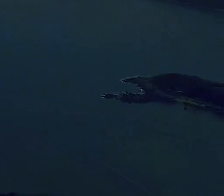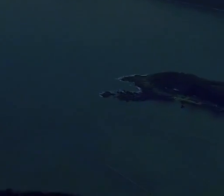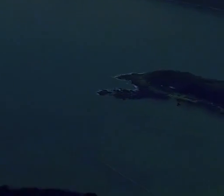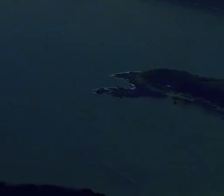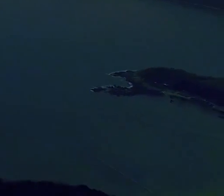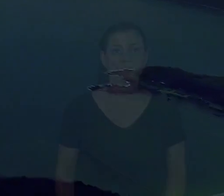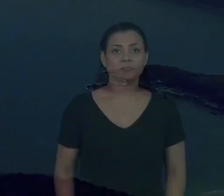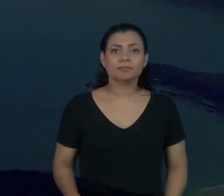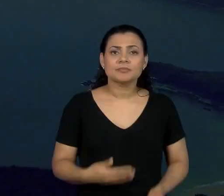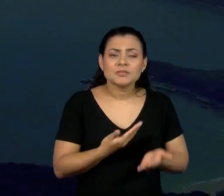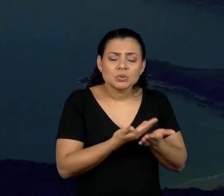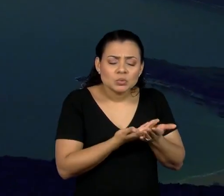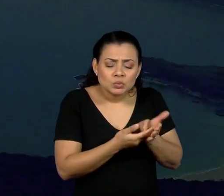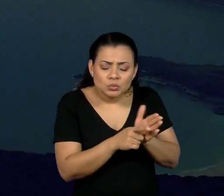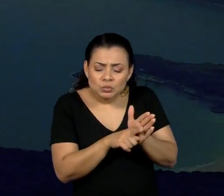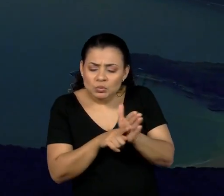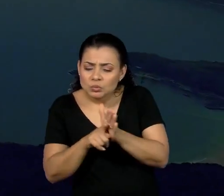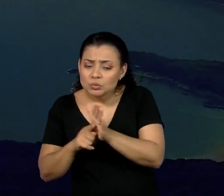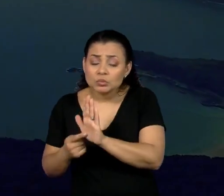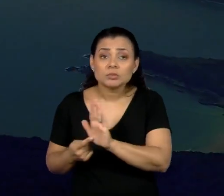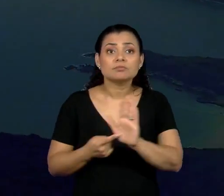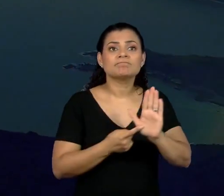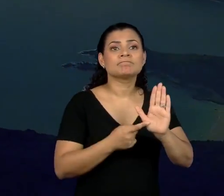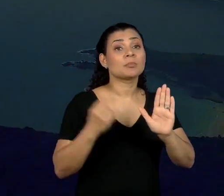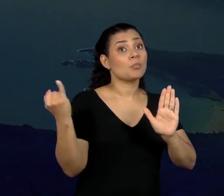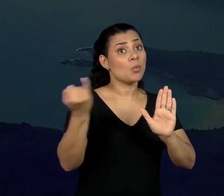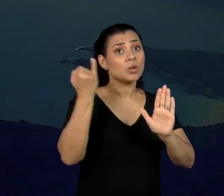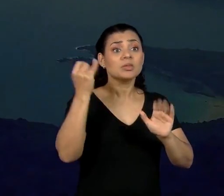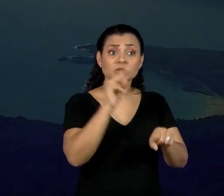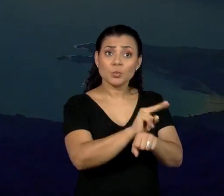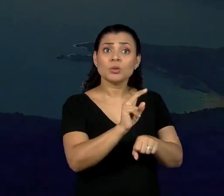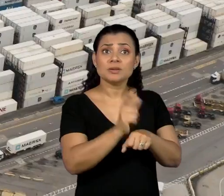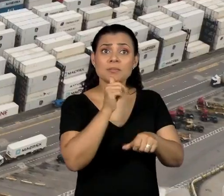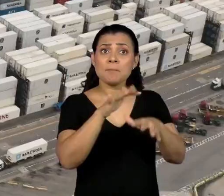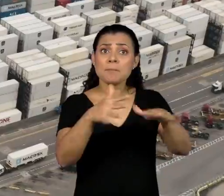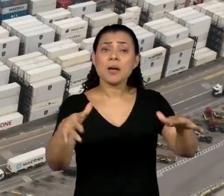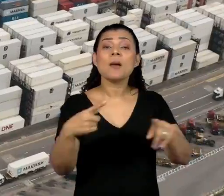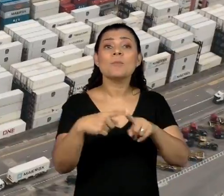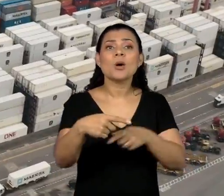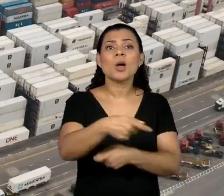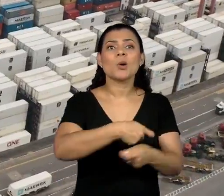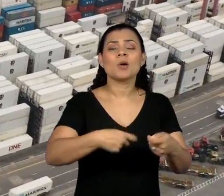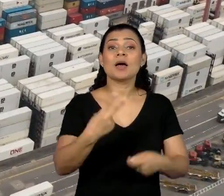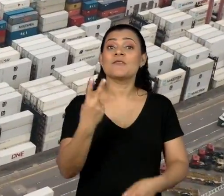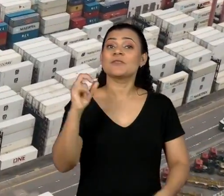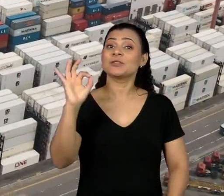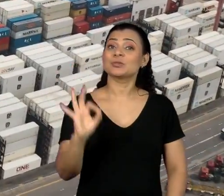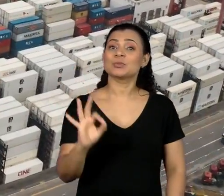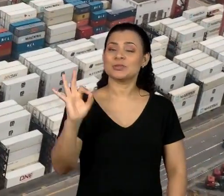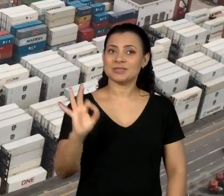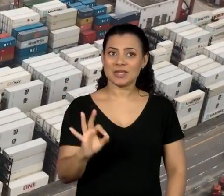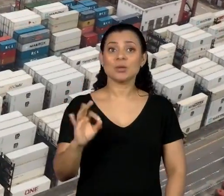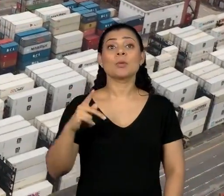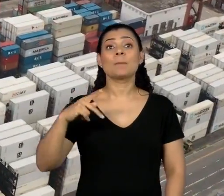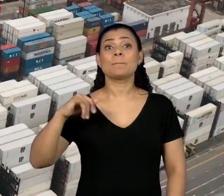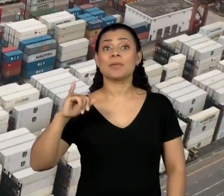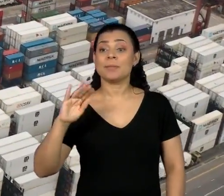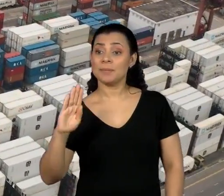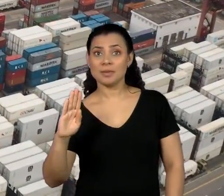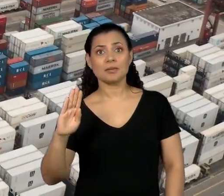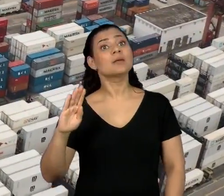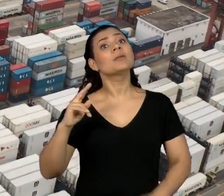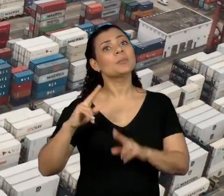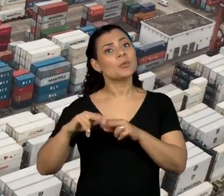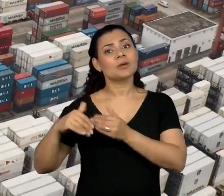O estudo traz ainda a importância econômica dos oceanos. Cerca de 20% do produto interno bruto vem